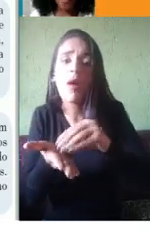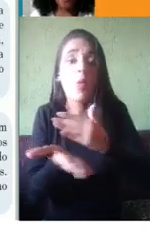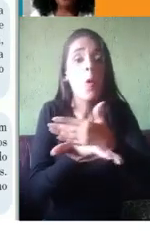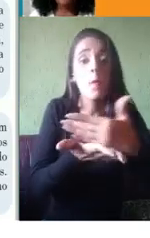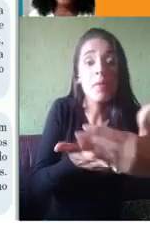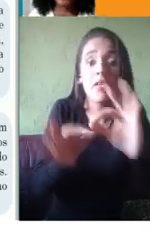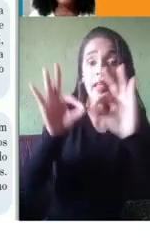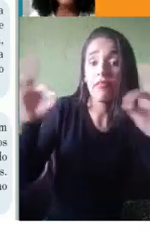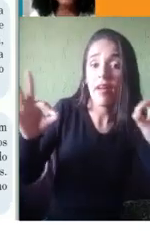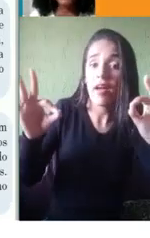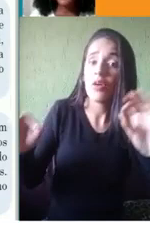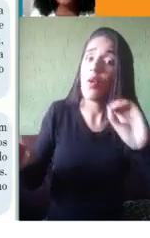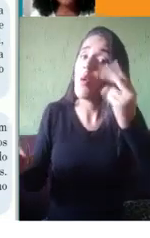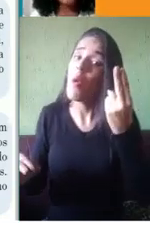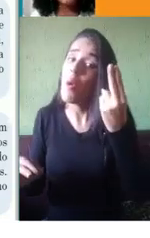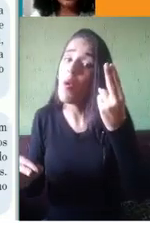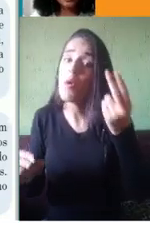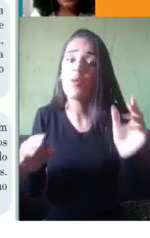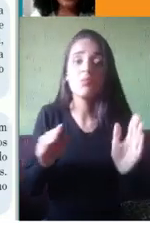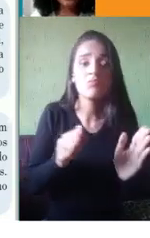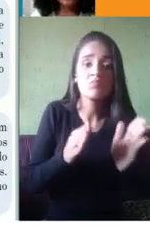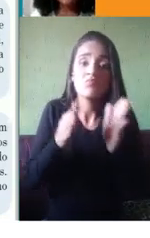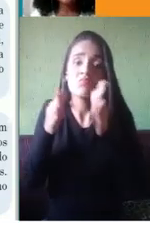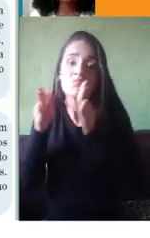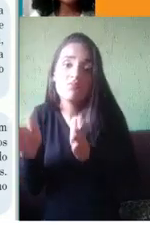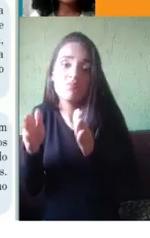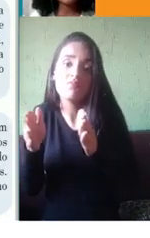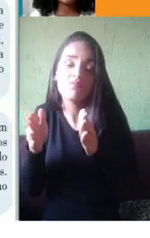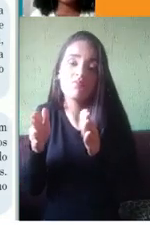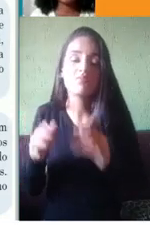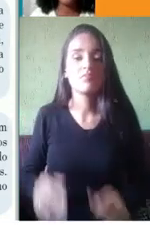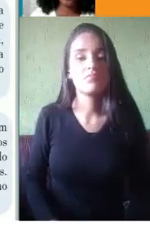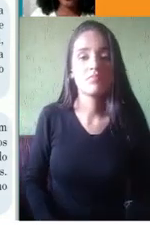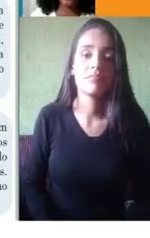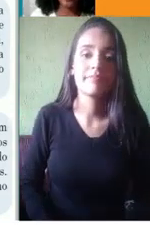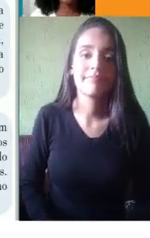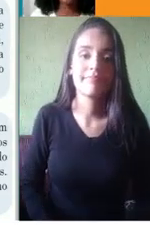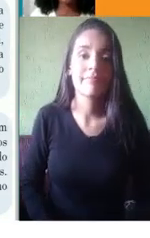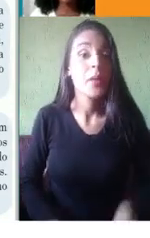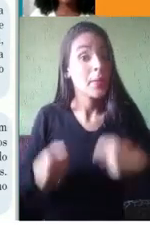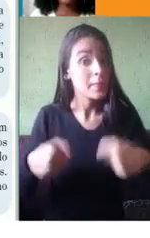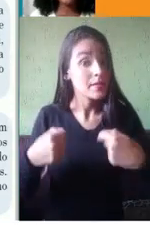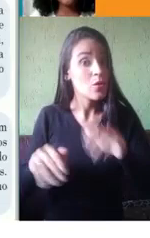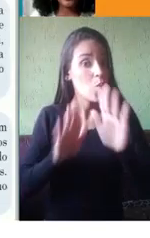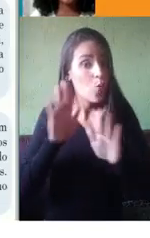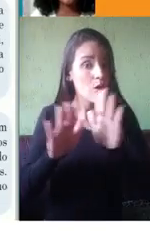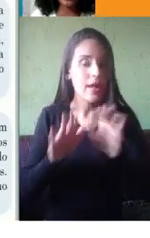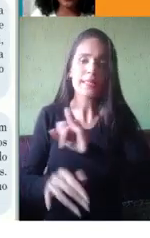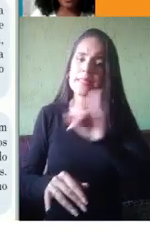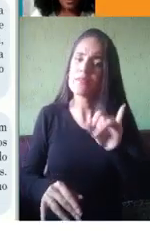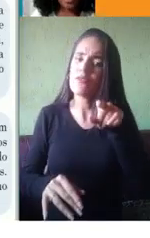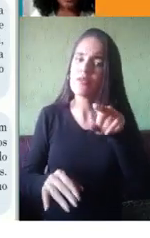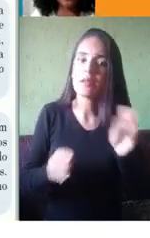dessa forma. A escolha é apenas uma escolha de estilo. E você só precisa ter cuidado quando for deslocar